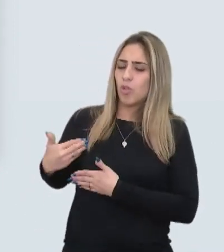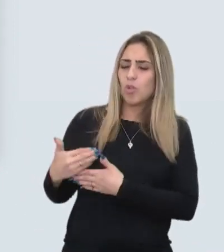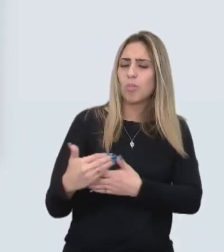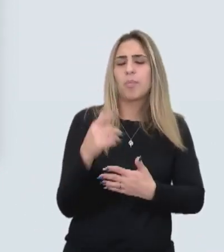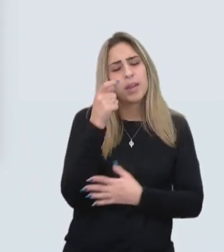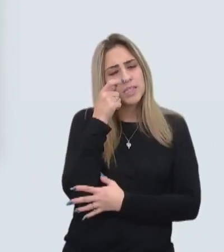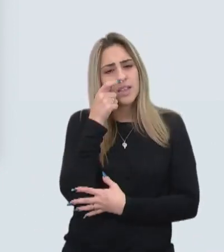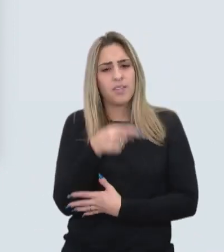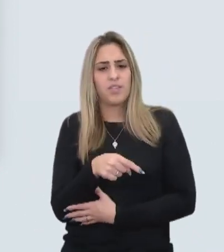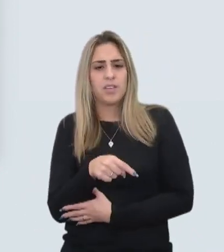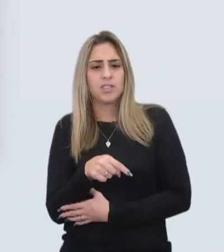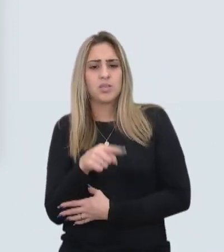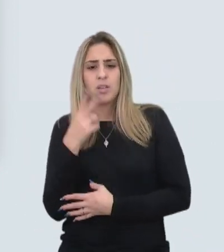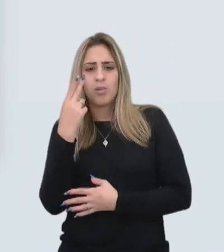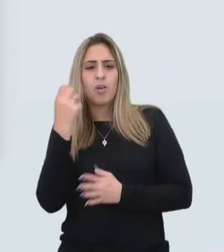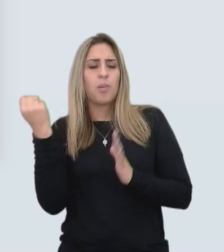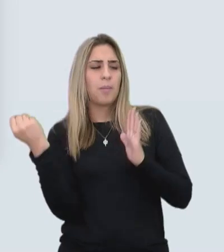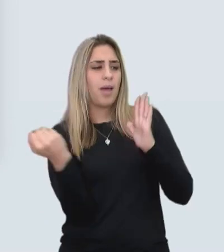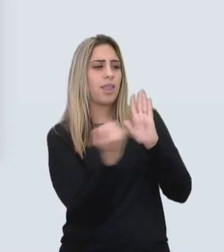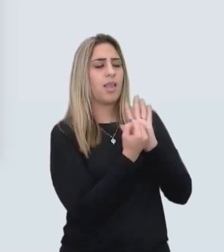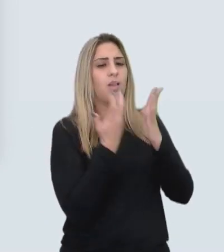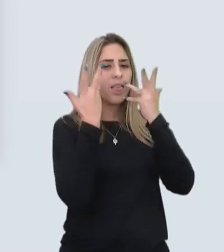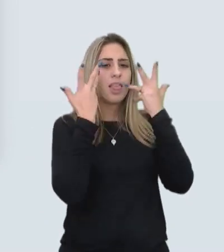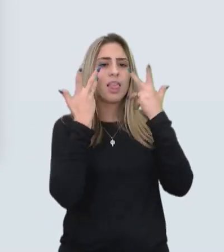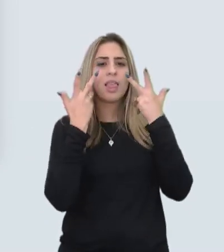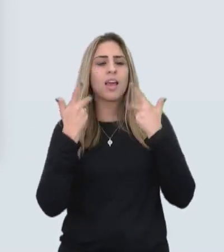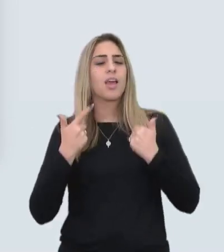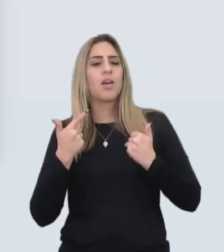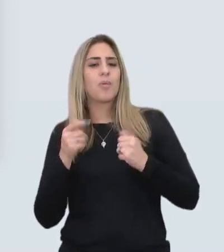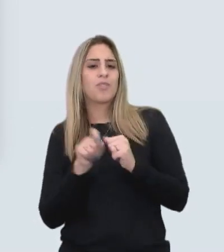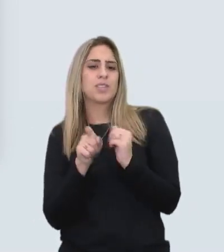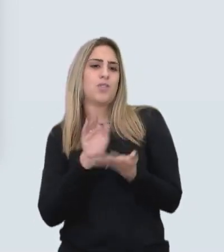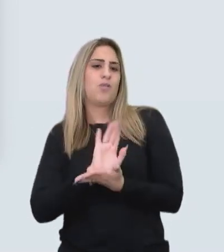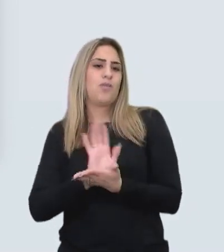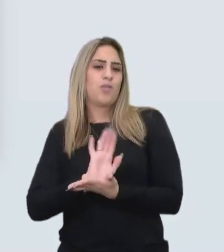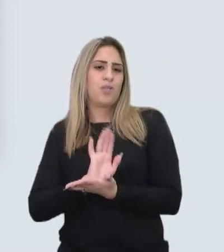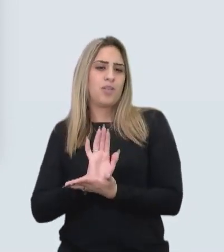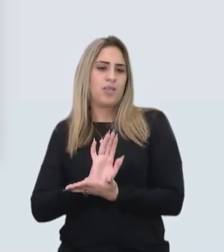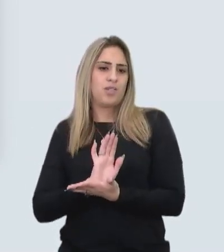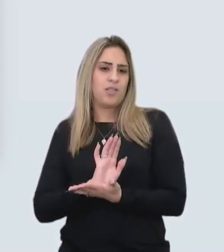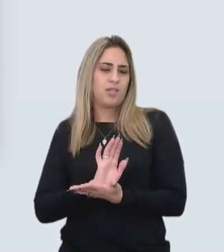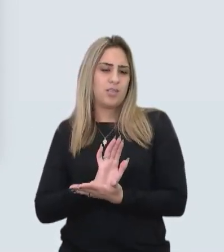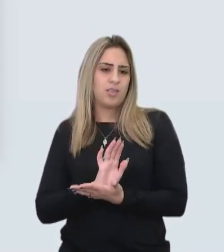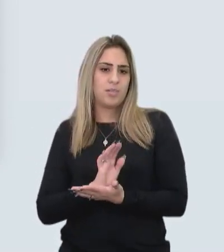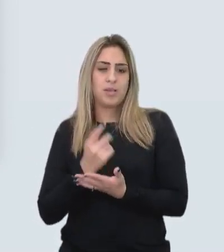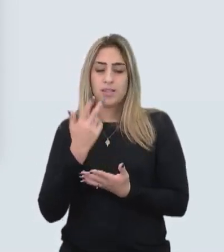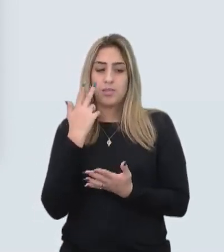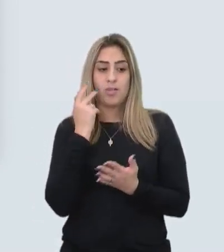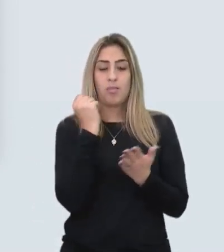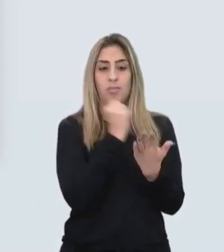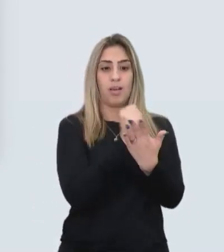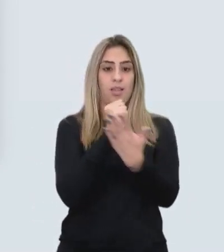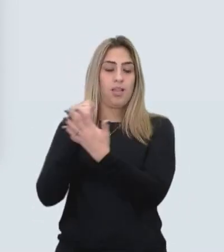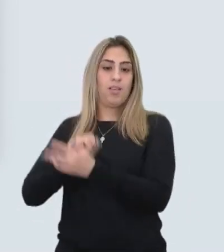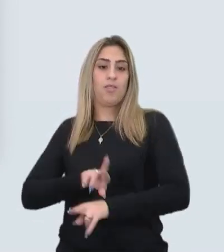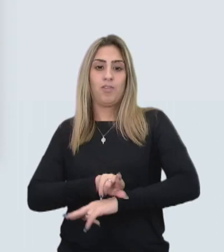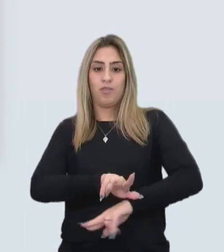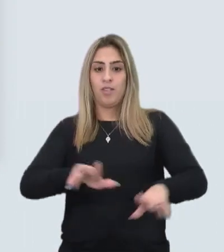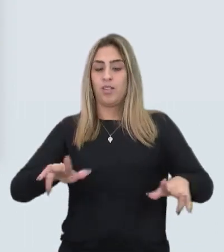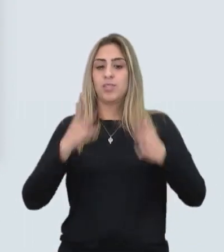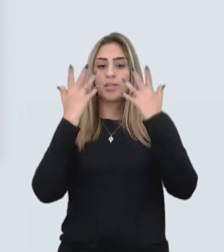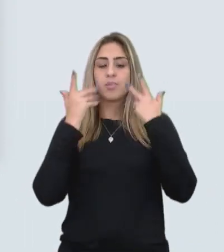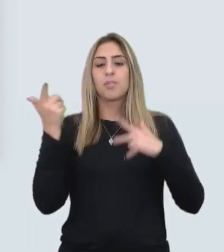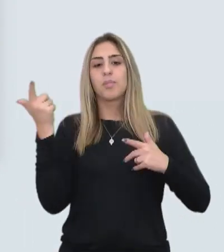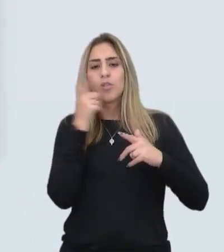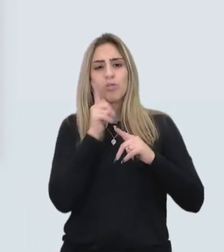é matar um leão fazer o filme, mas é matar, tipo, sei lá, uma manada de leões, sei lá, o coletivo de leões, para